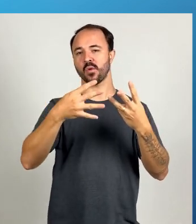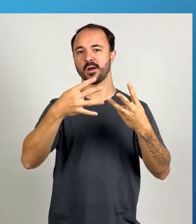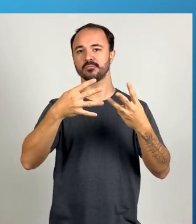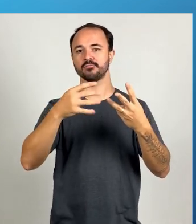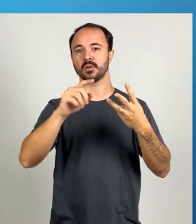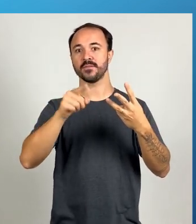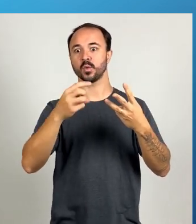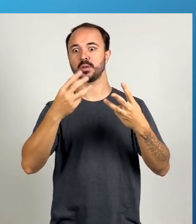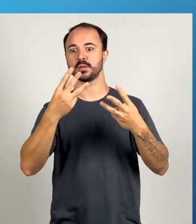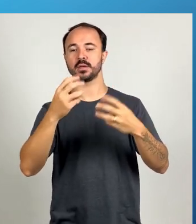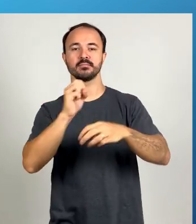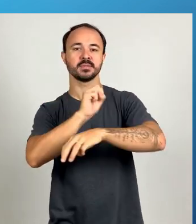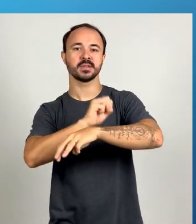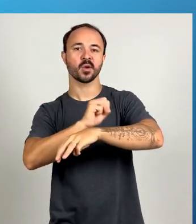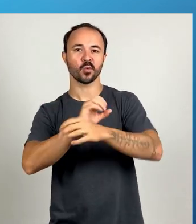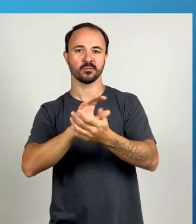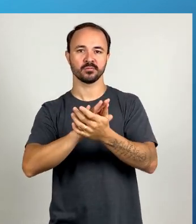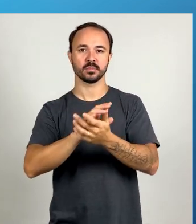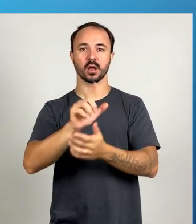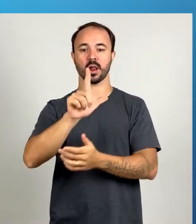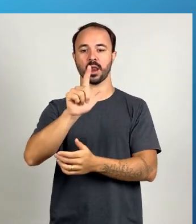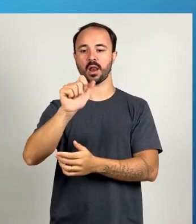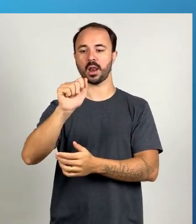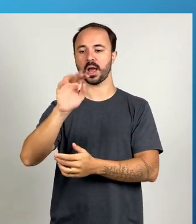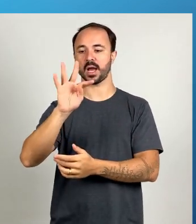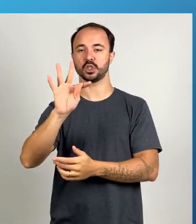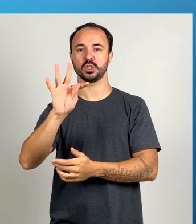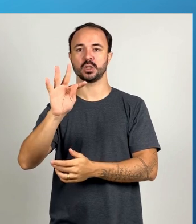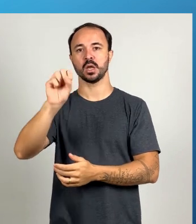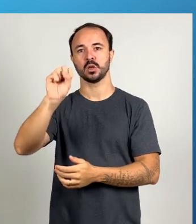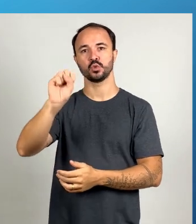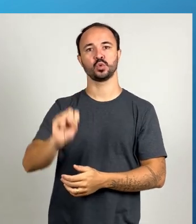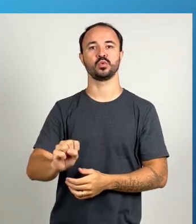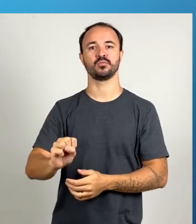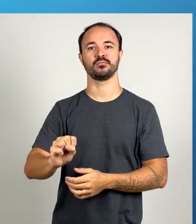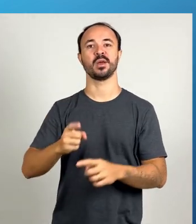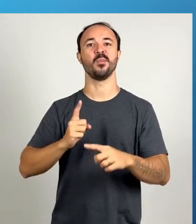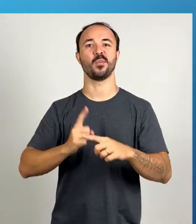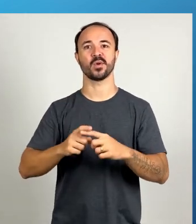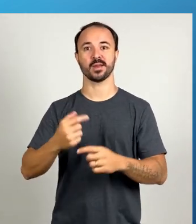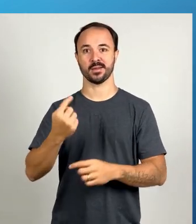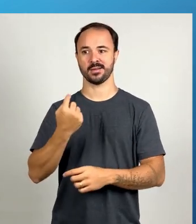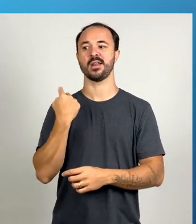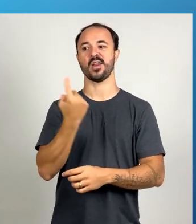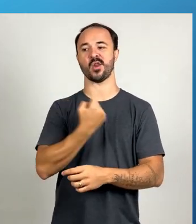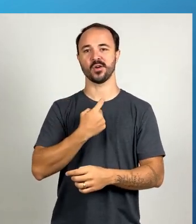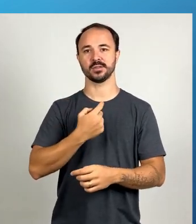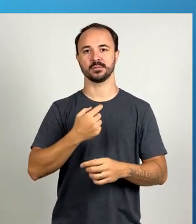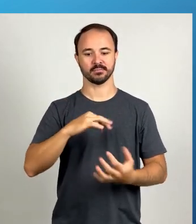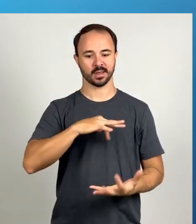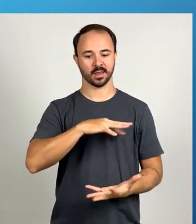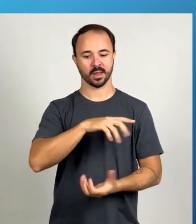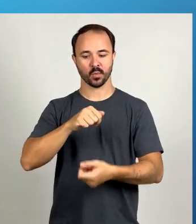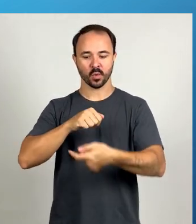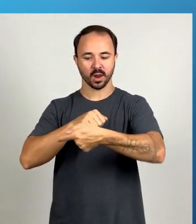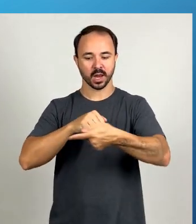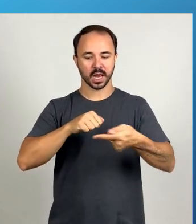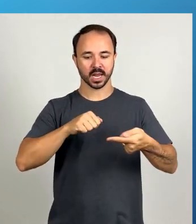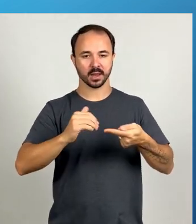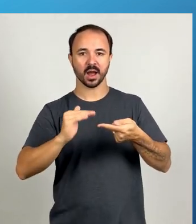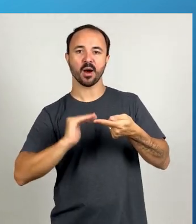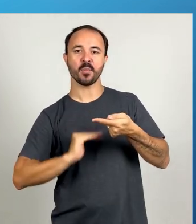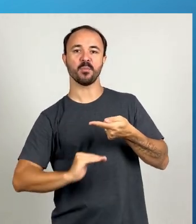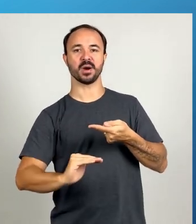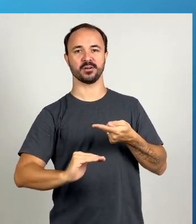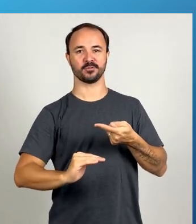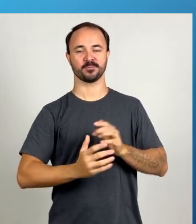24,3 segundos de latitude o quê? Sul, porque nós estamos abaixo da linha do Equador, tranquilo? E a